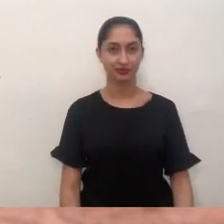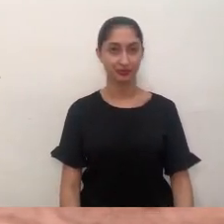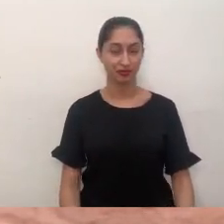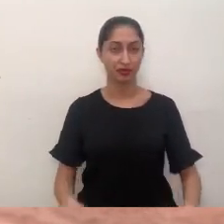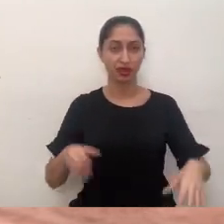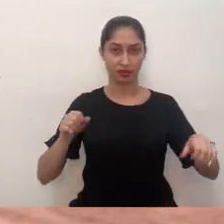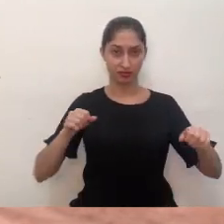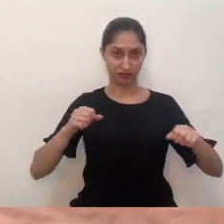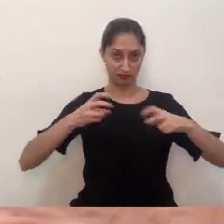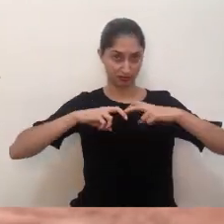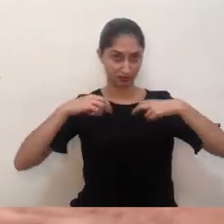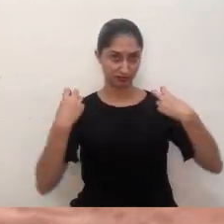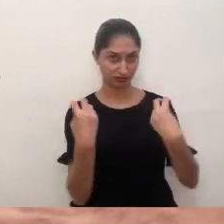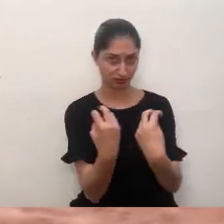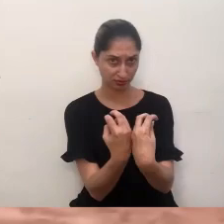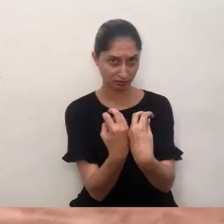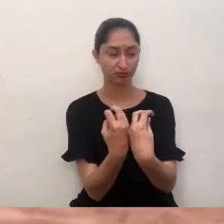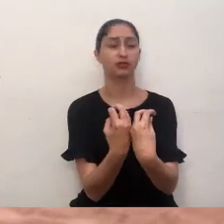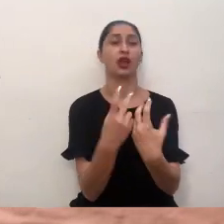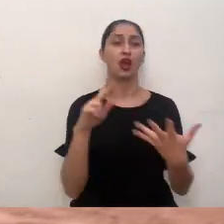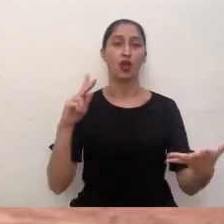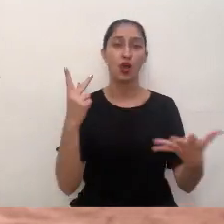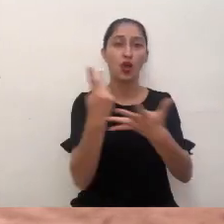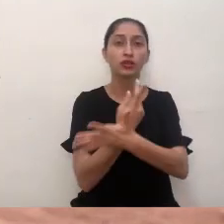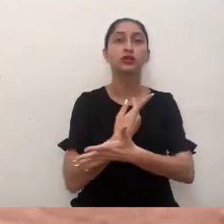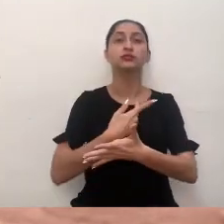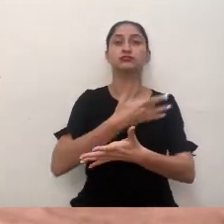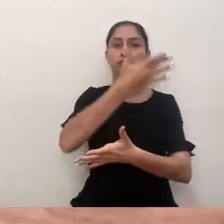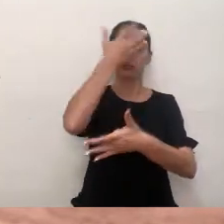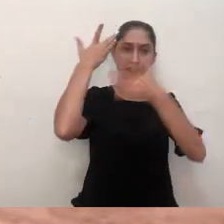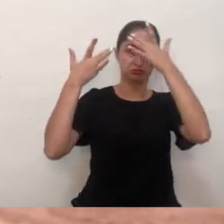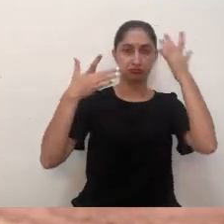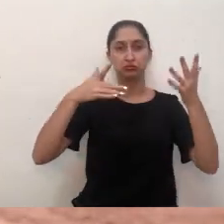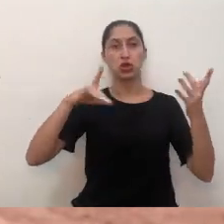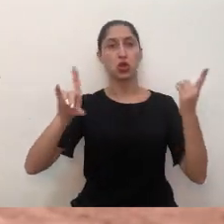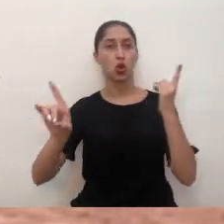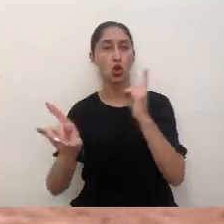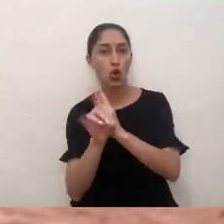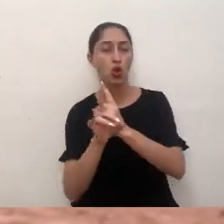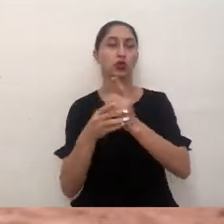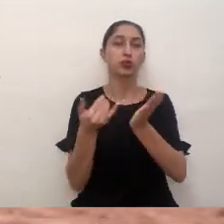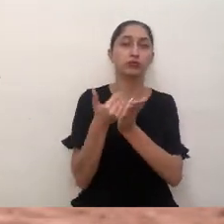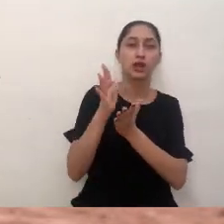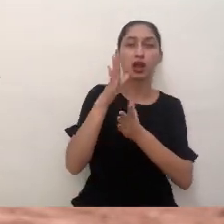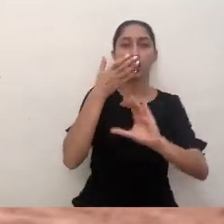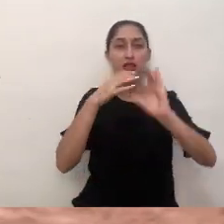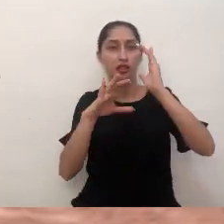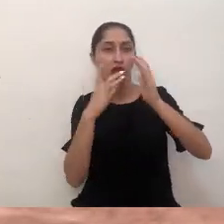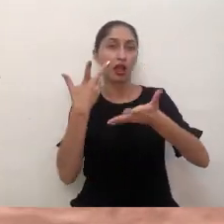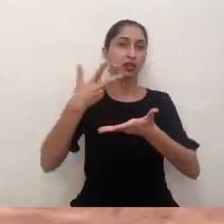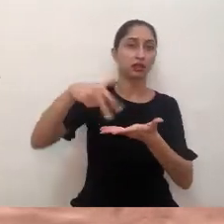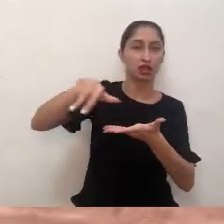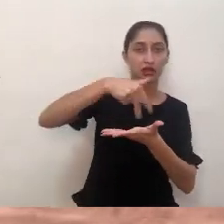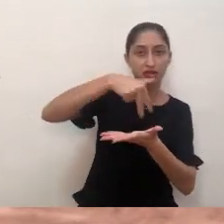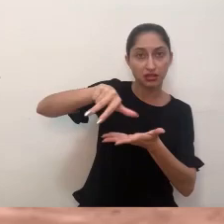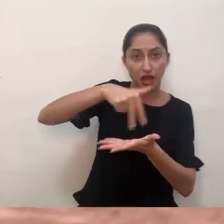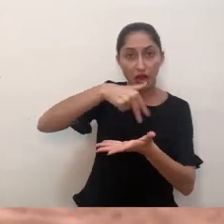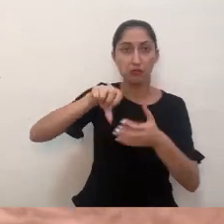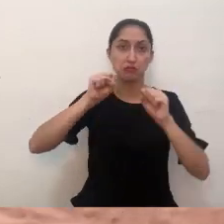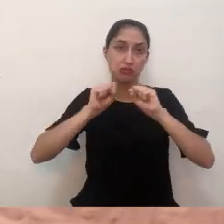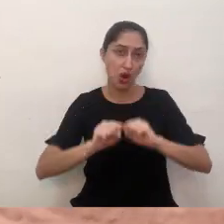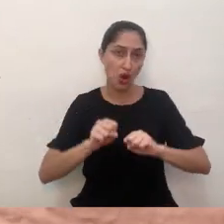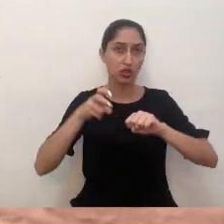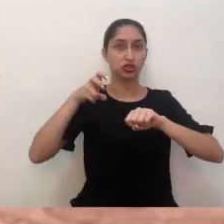A roda de verso é quando várias pessoas se reúnem e elas começam a cantar e dançar. Pode